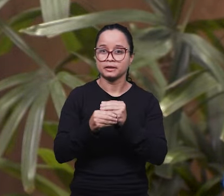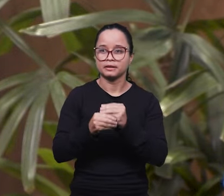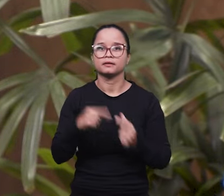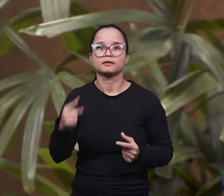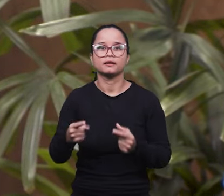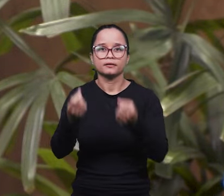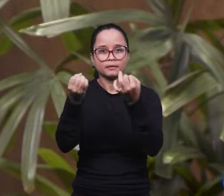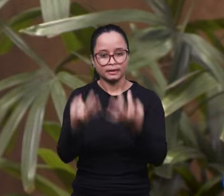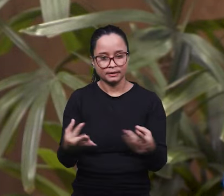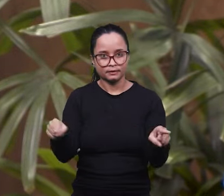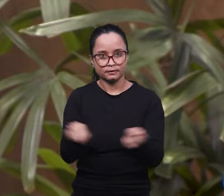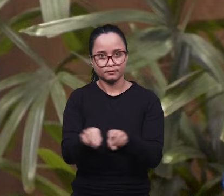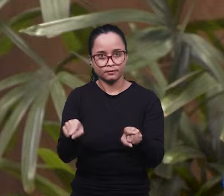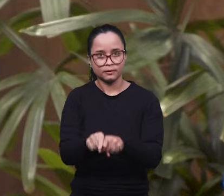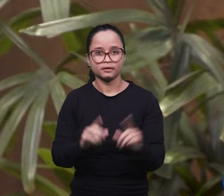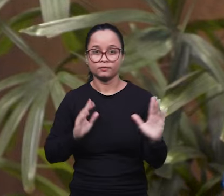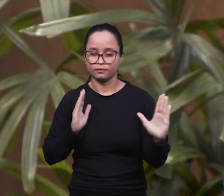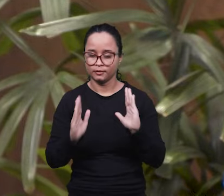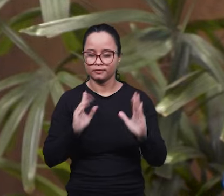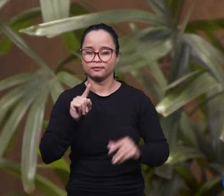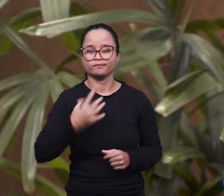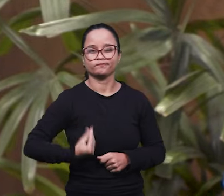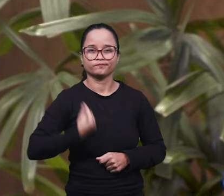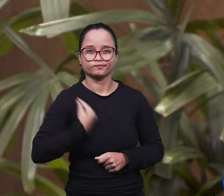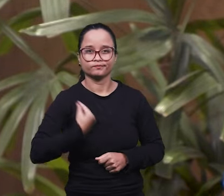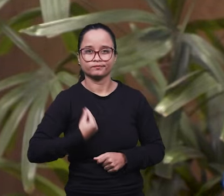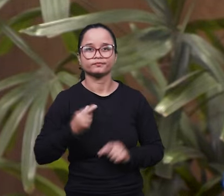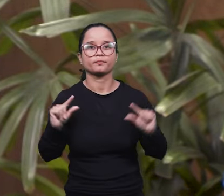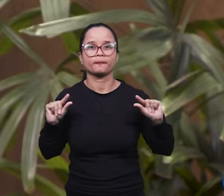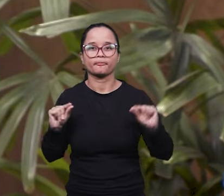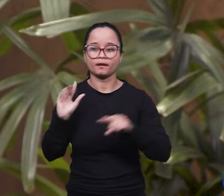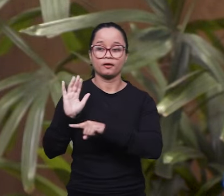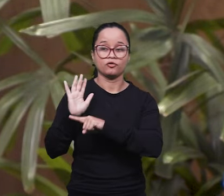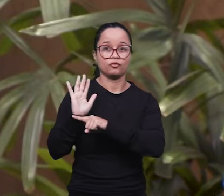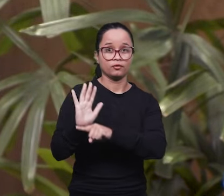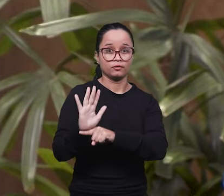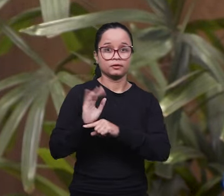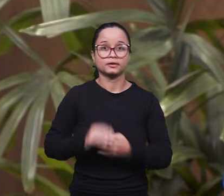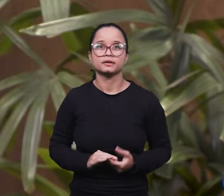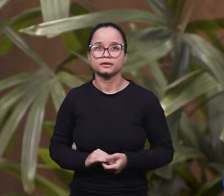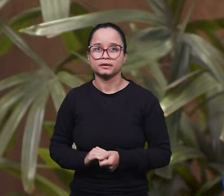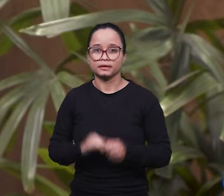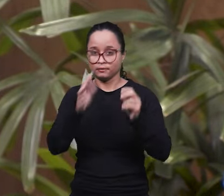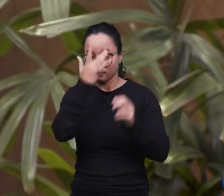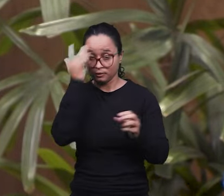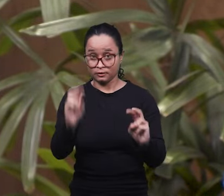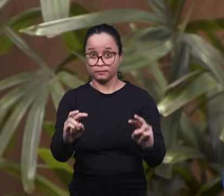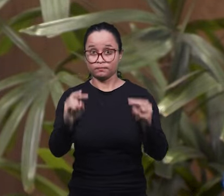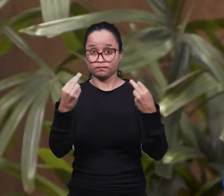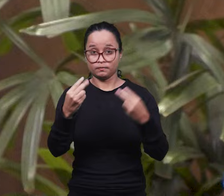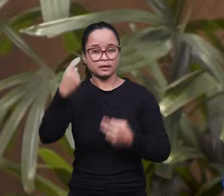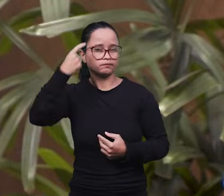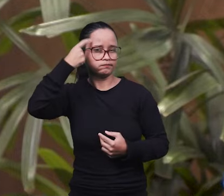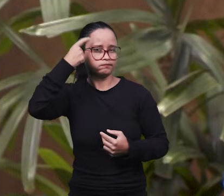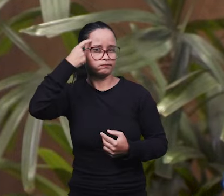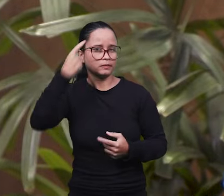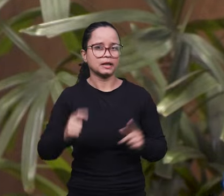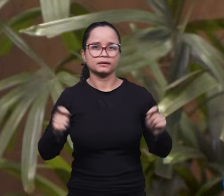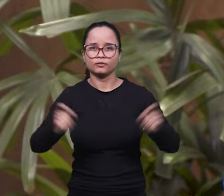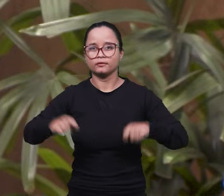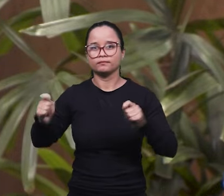falar um pouquinho também do momento que você viveu o que que isso ajuda quem nos escuta a pensar sobre as